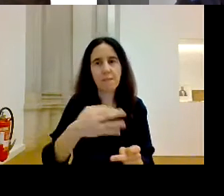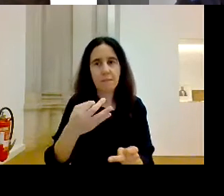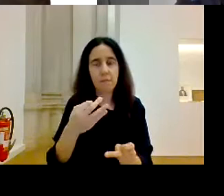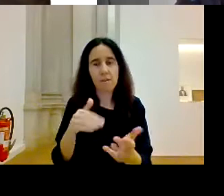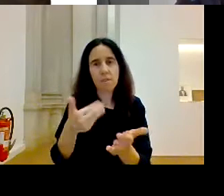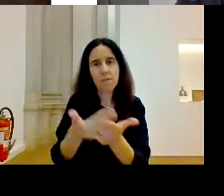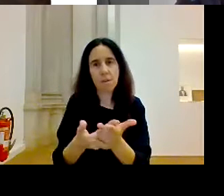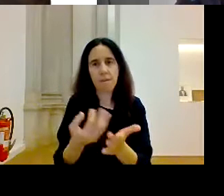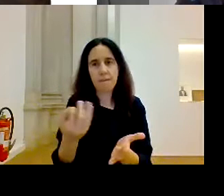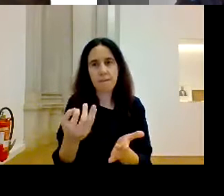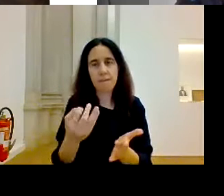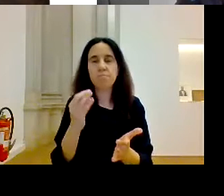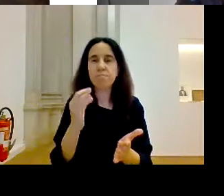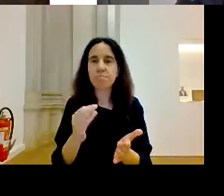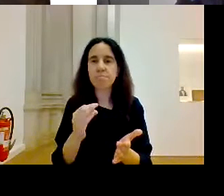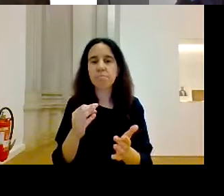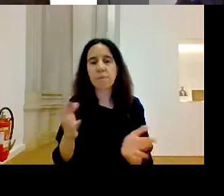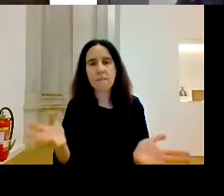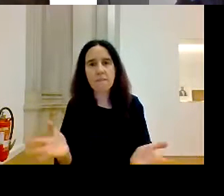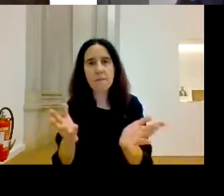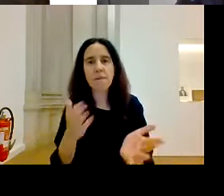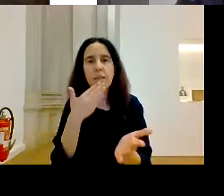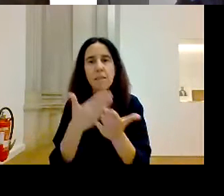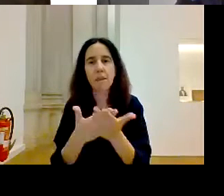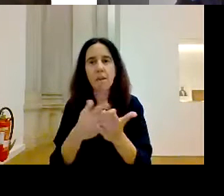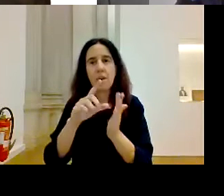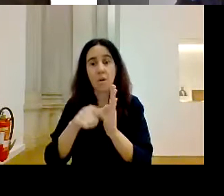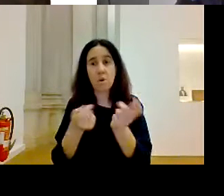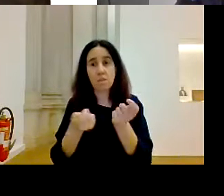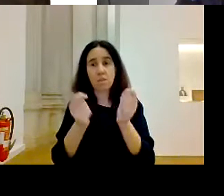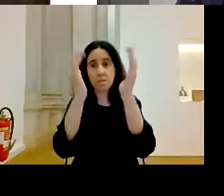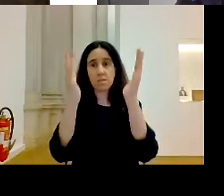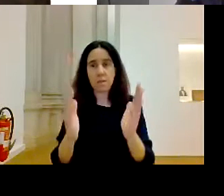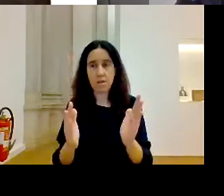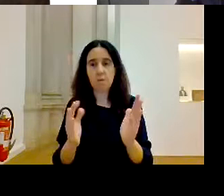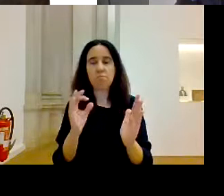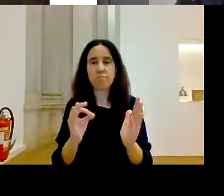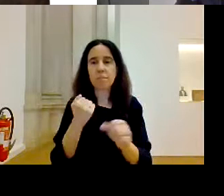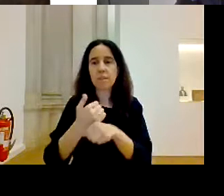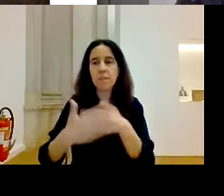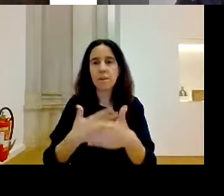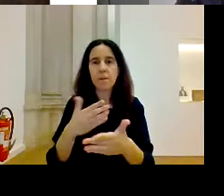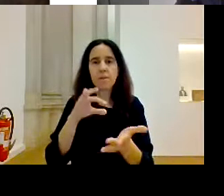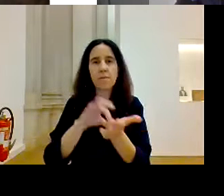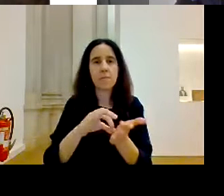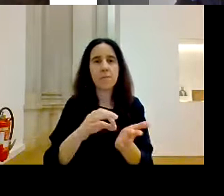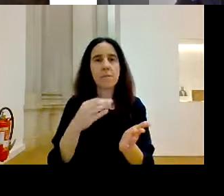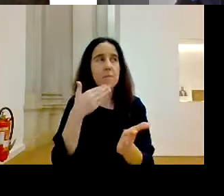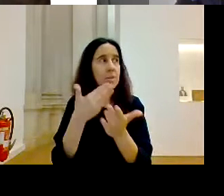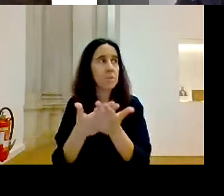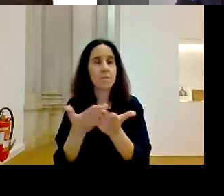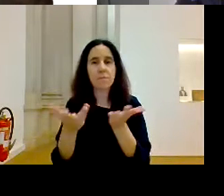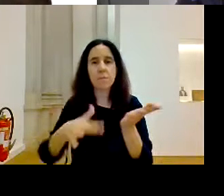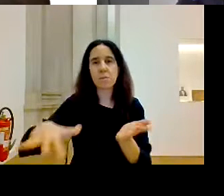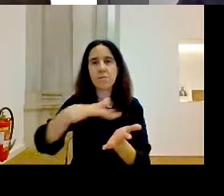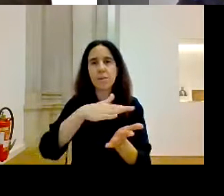e, portanto, deviam ser providenciadas em contexto organizacional, até para o trabalho dentro das barreiras, dentro do perímetro